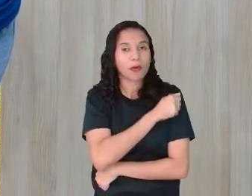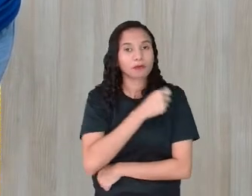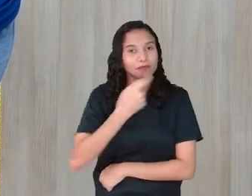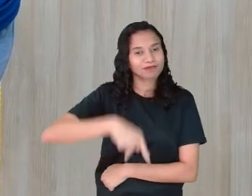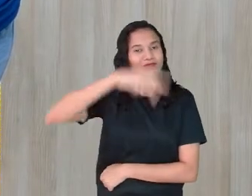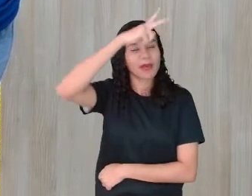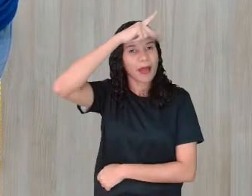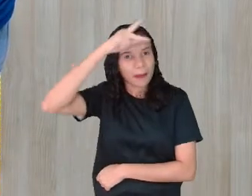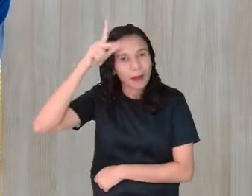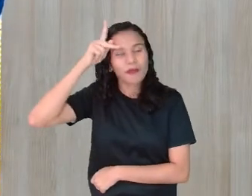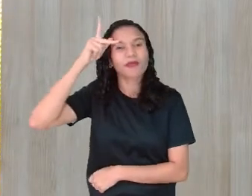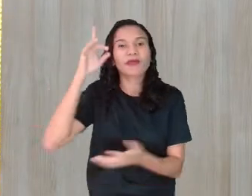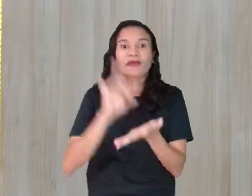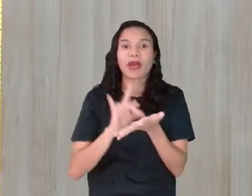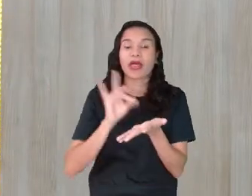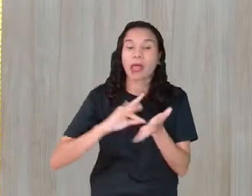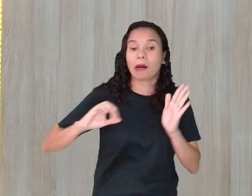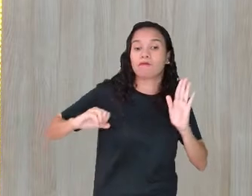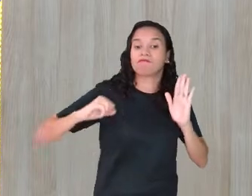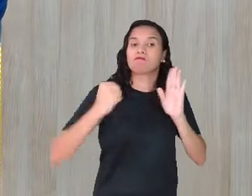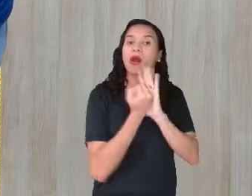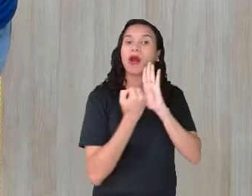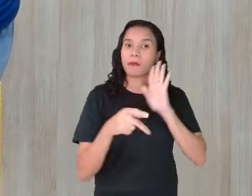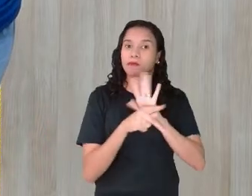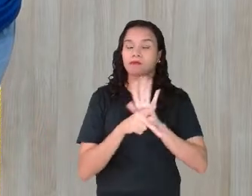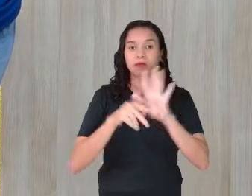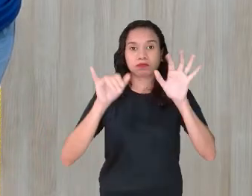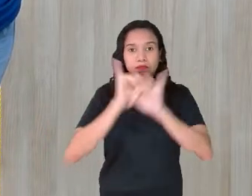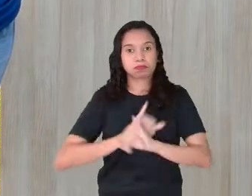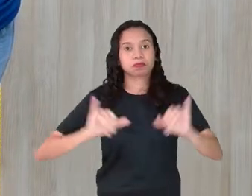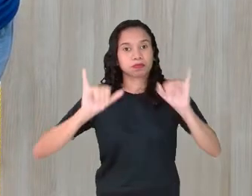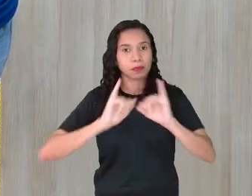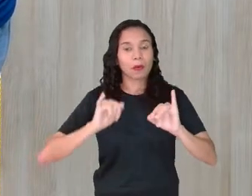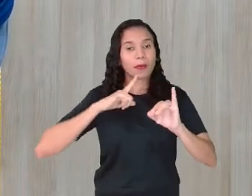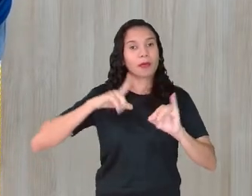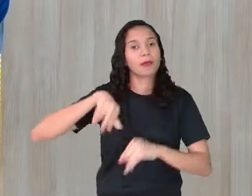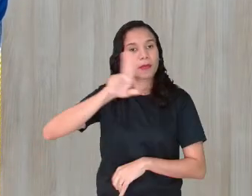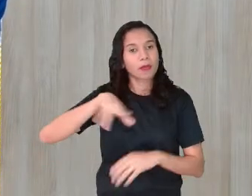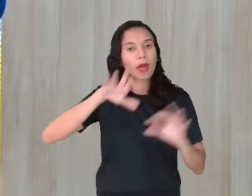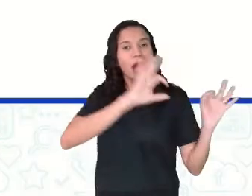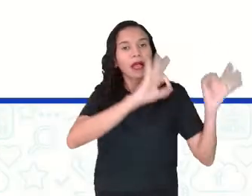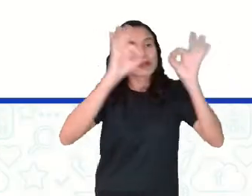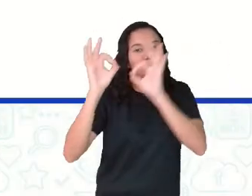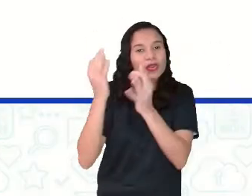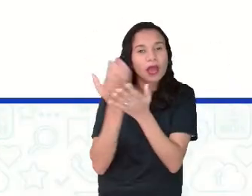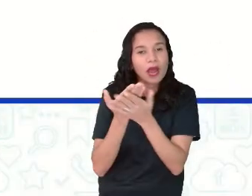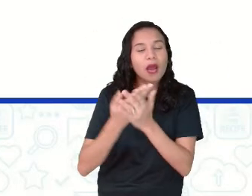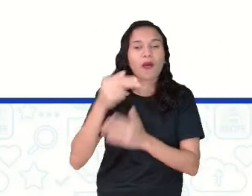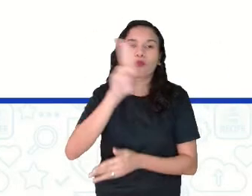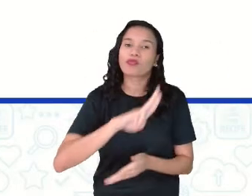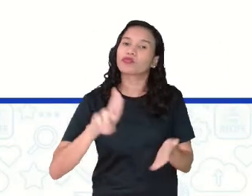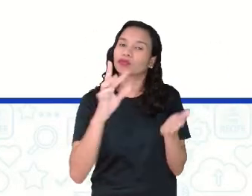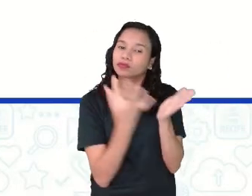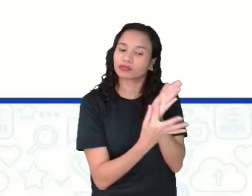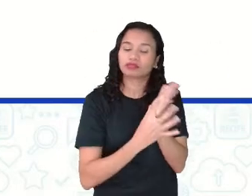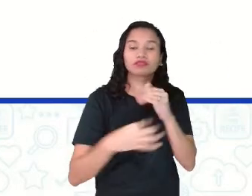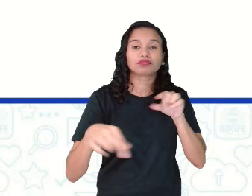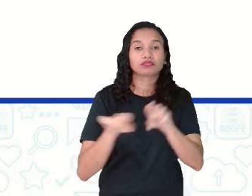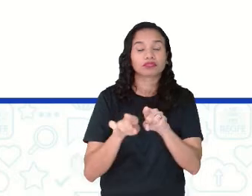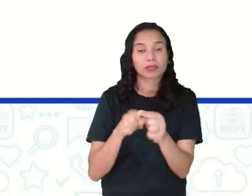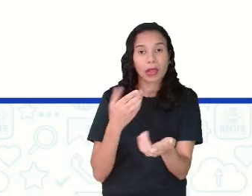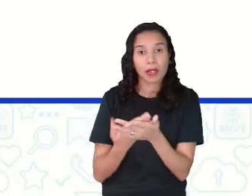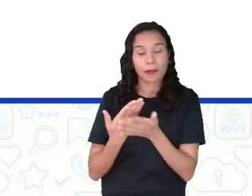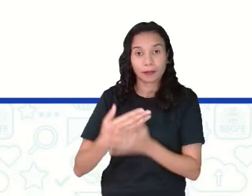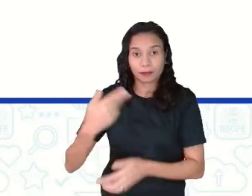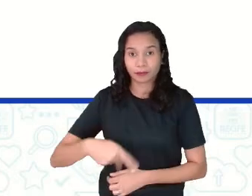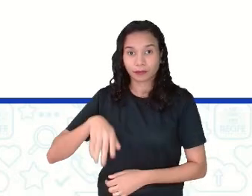rede, porque vocês têm garantido aí um pacote de dados para poder assistir às aulas pelo aplicativo, tá certo? As aulas do Educa